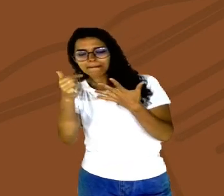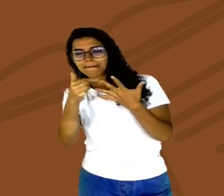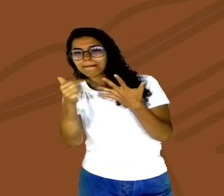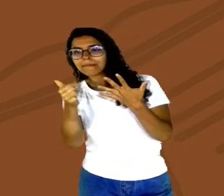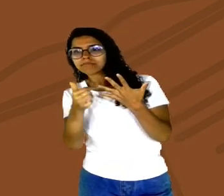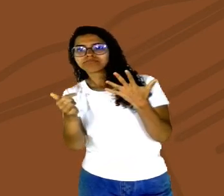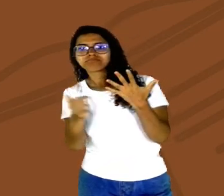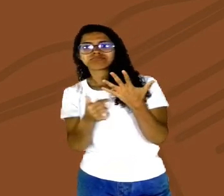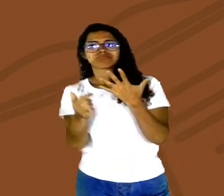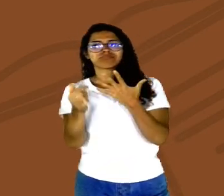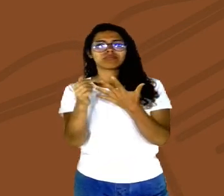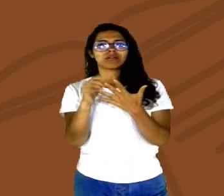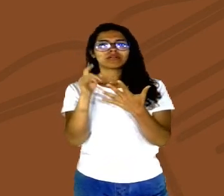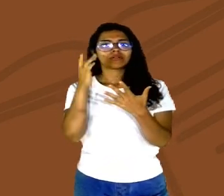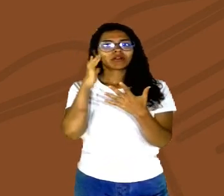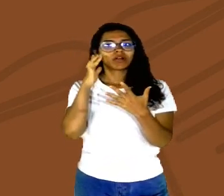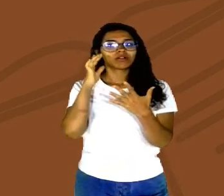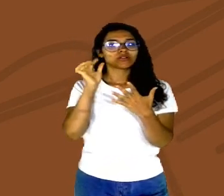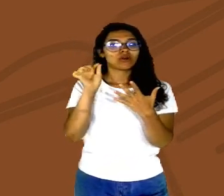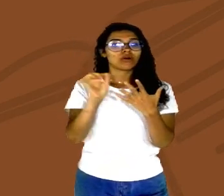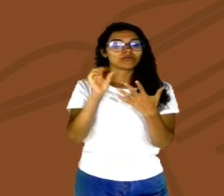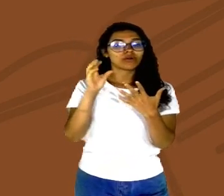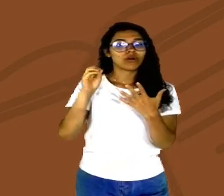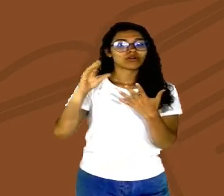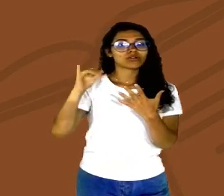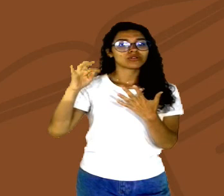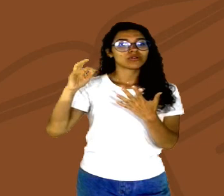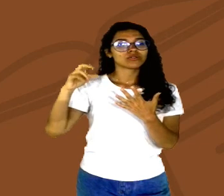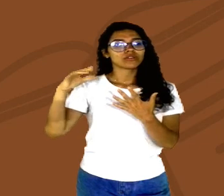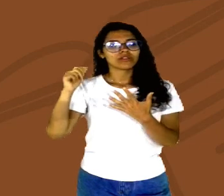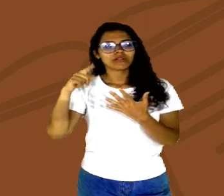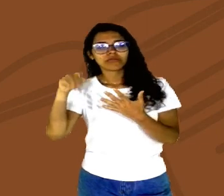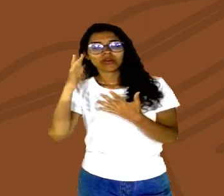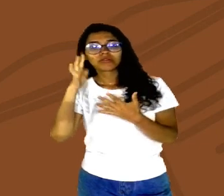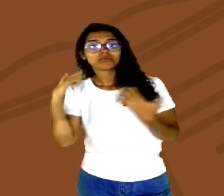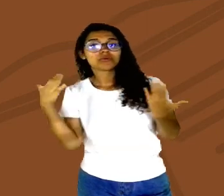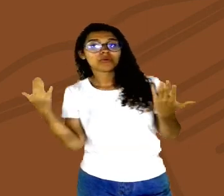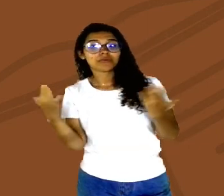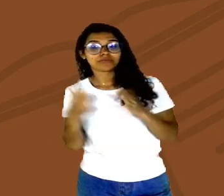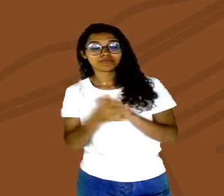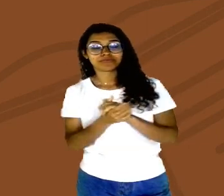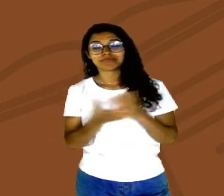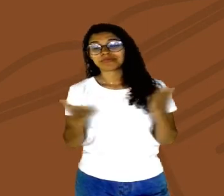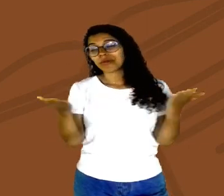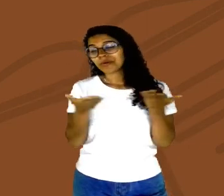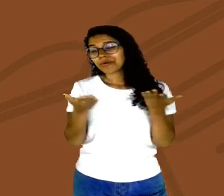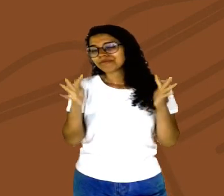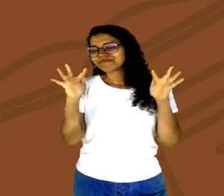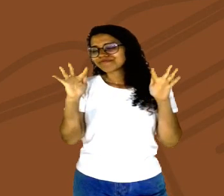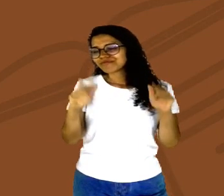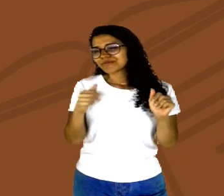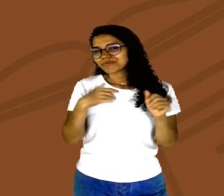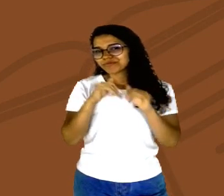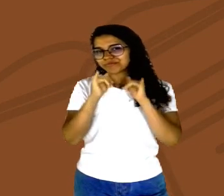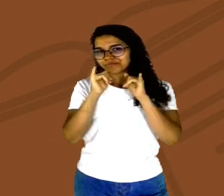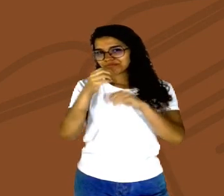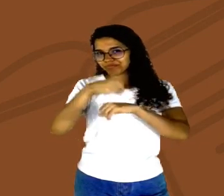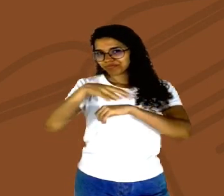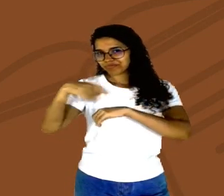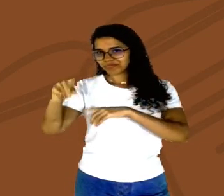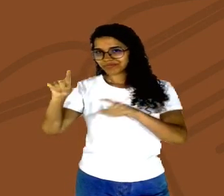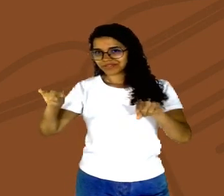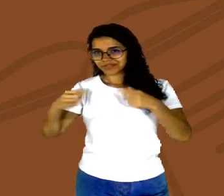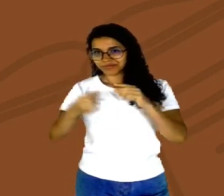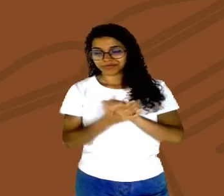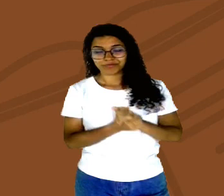que é a melatonina? Ou será que é a ocitocina? Por fim, um breve desafio. E